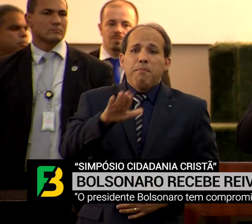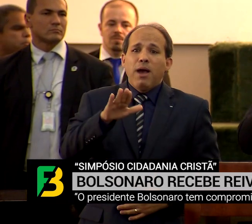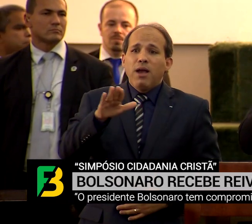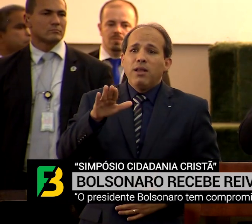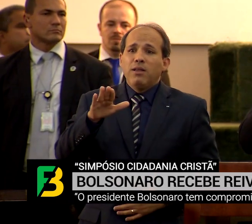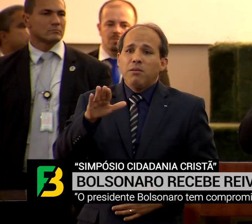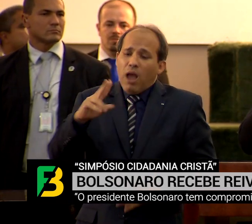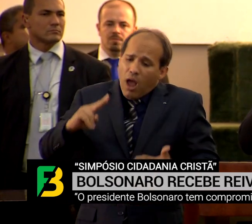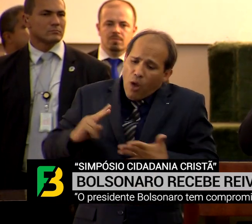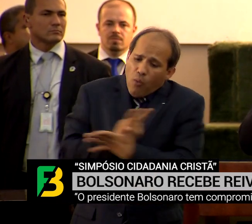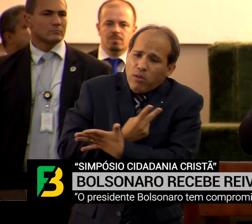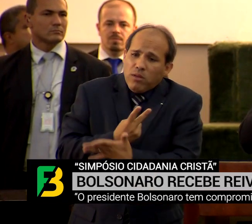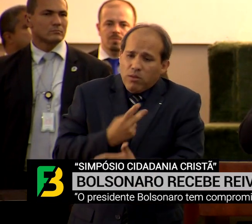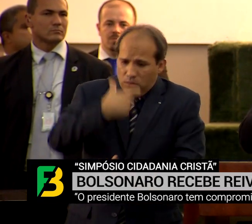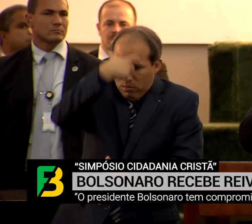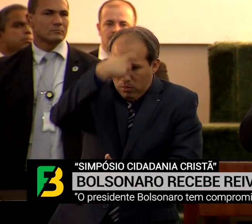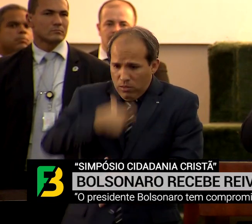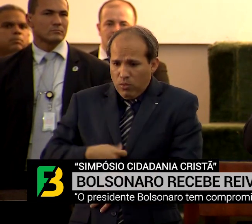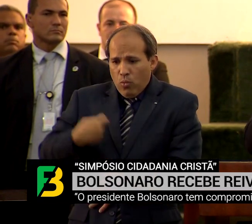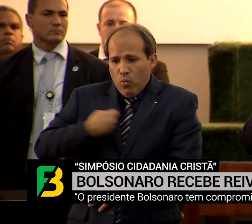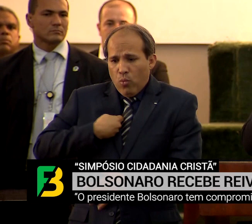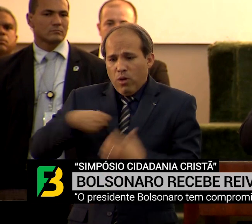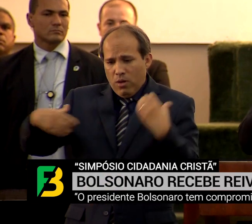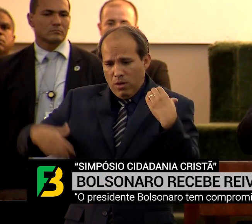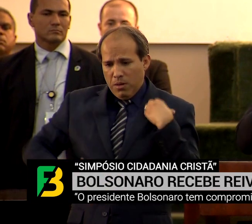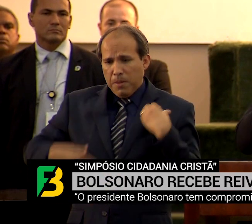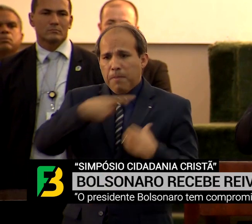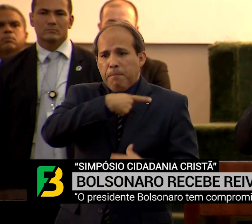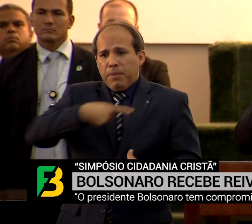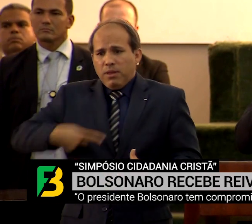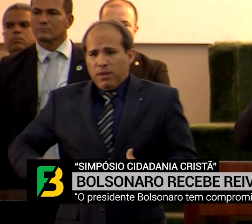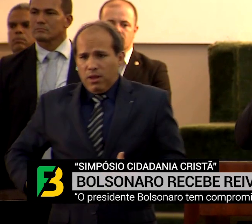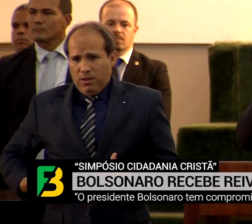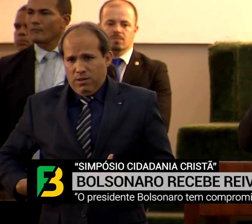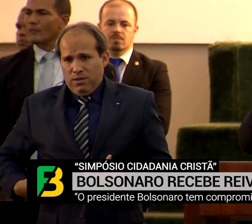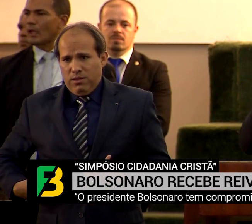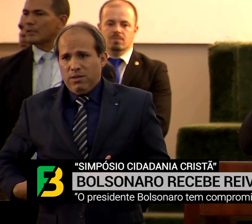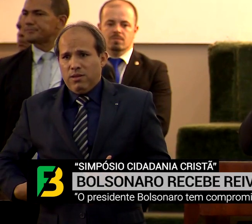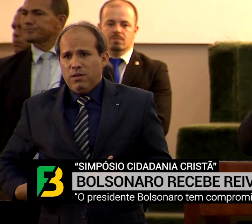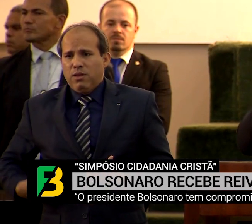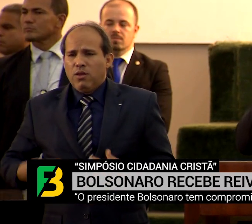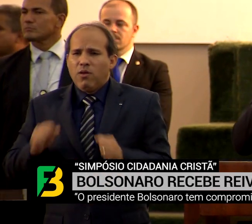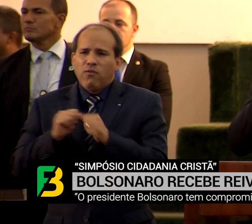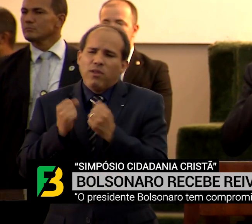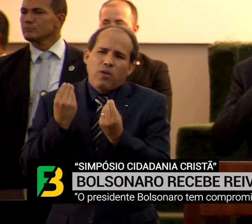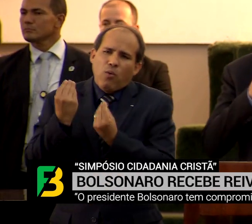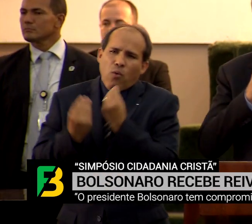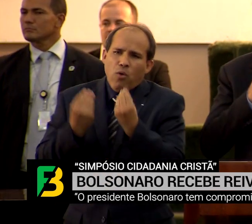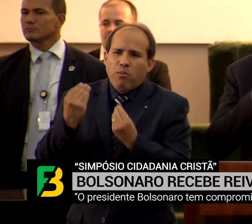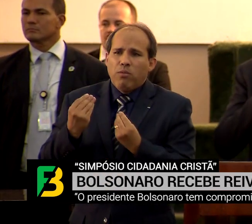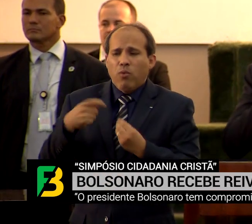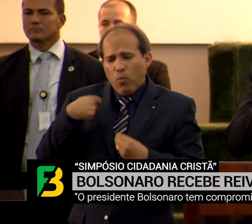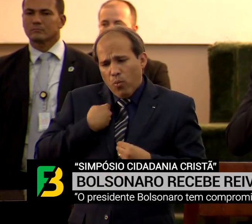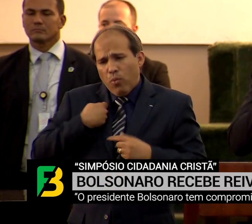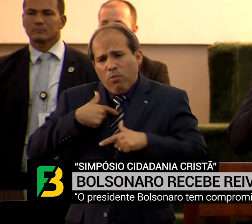destino que a presidência viesse para nós. O que nós temos que fazer? Trabalhar.